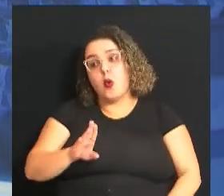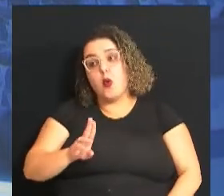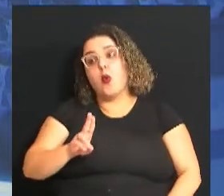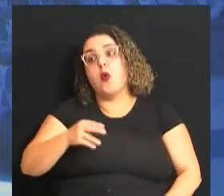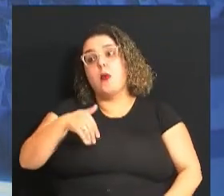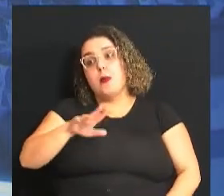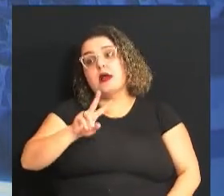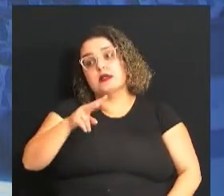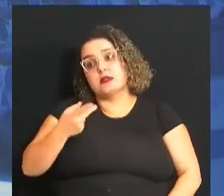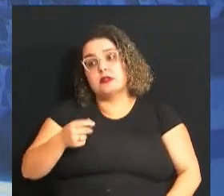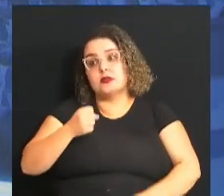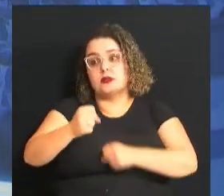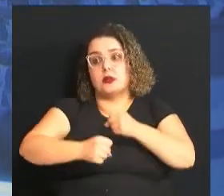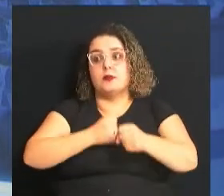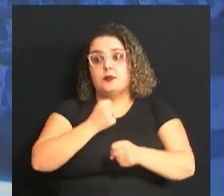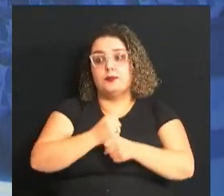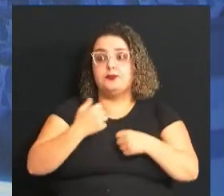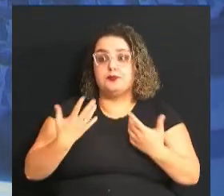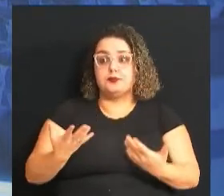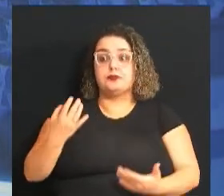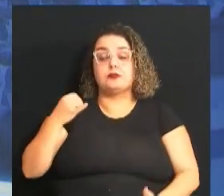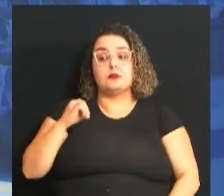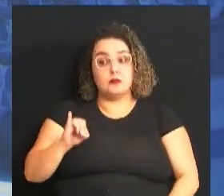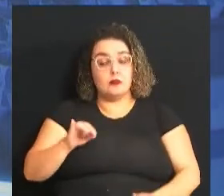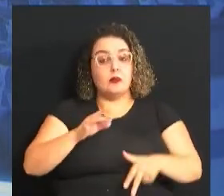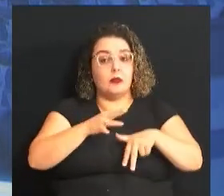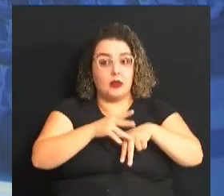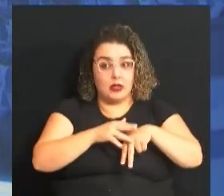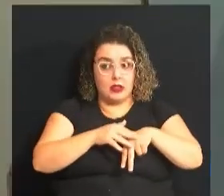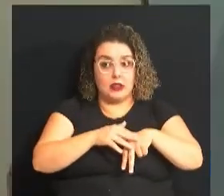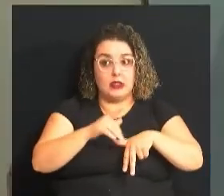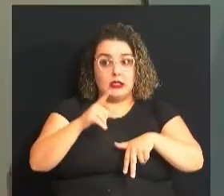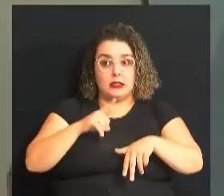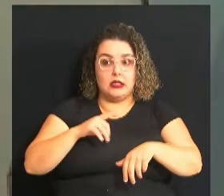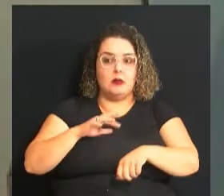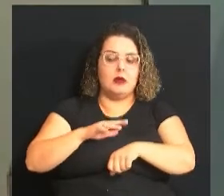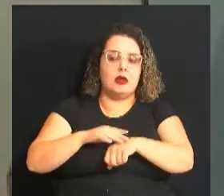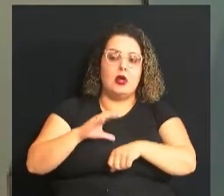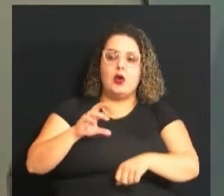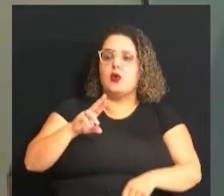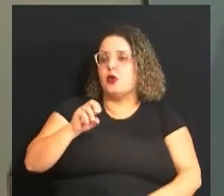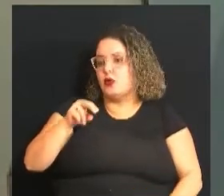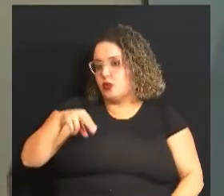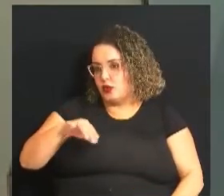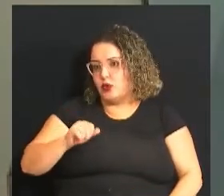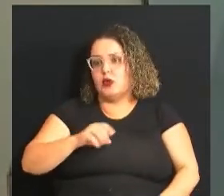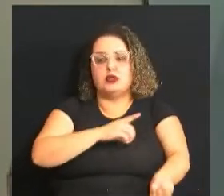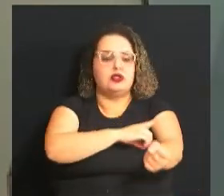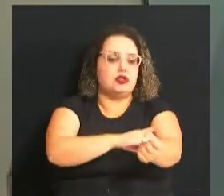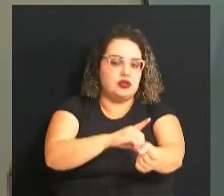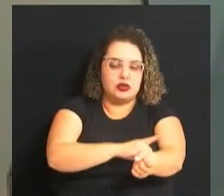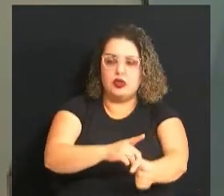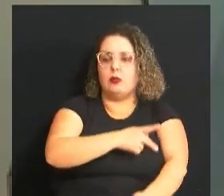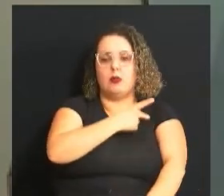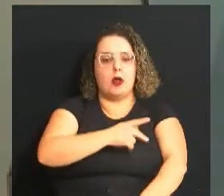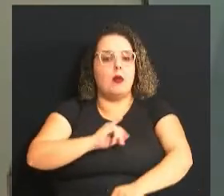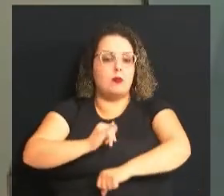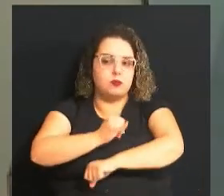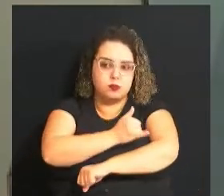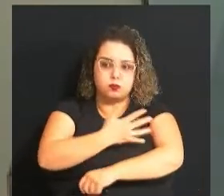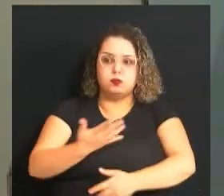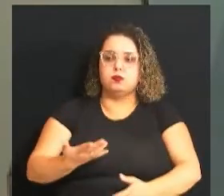ano? Se o paciente tem alguma doença crônica, como diabetes, hipertensão, obesidade, problema